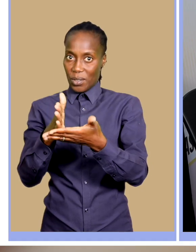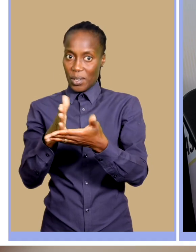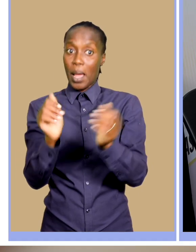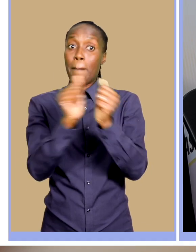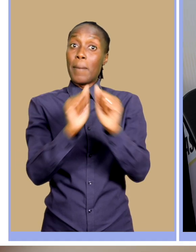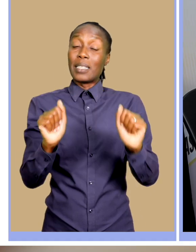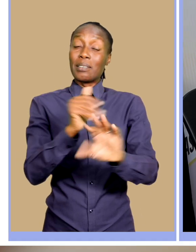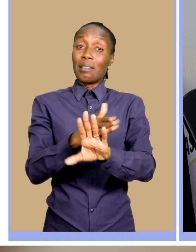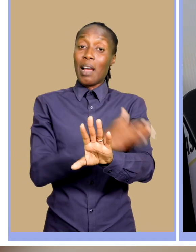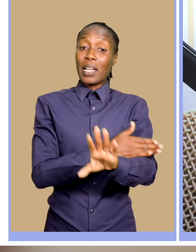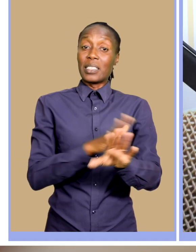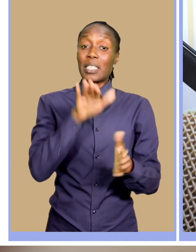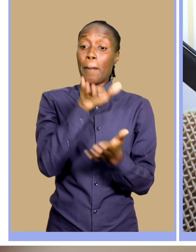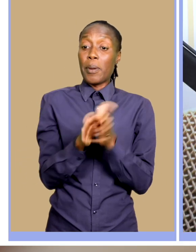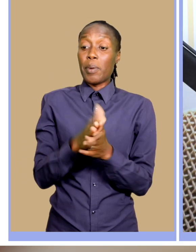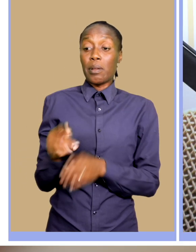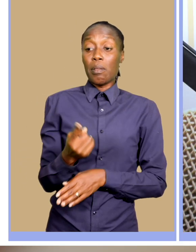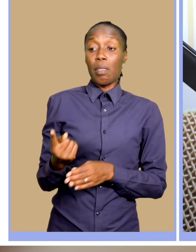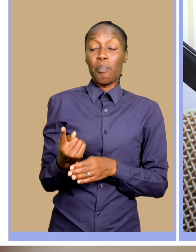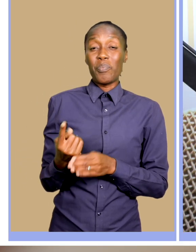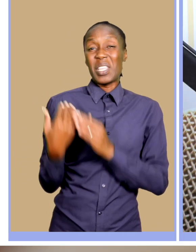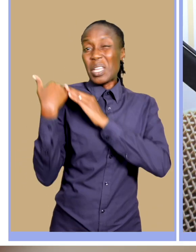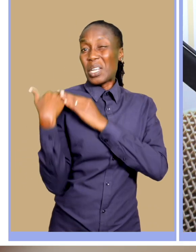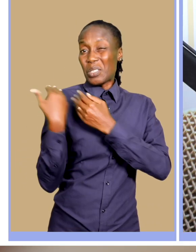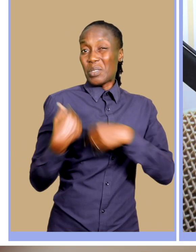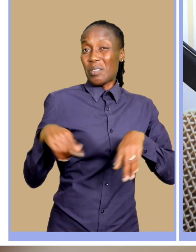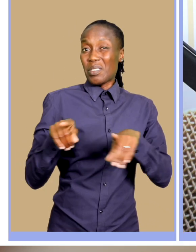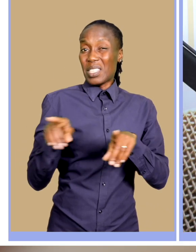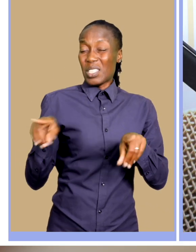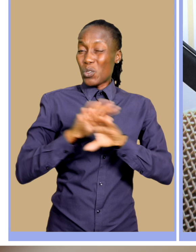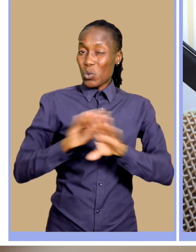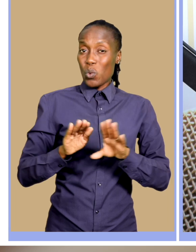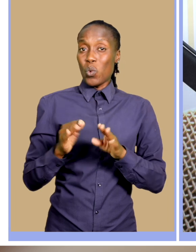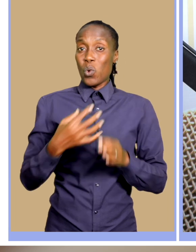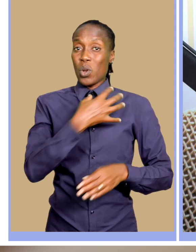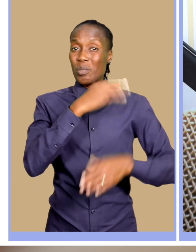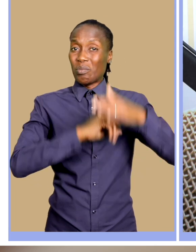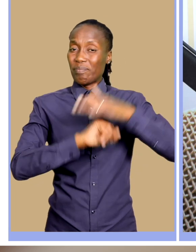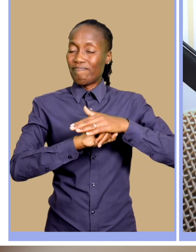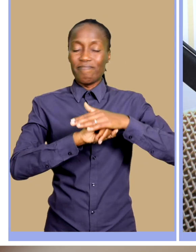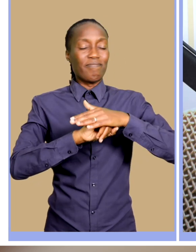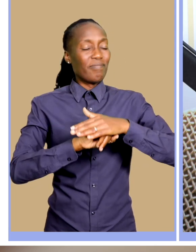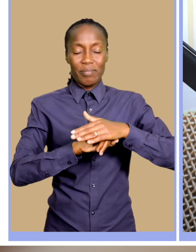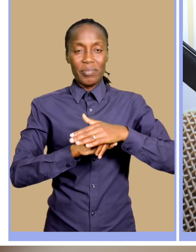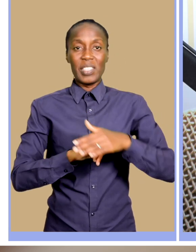ação social. Deve ser de todos os grupos que vão para um cenário de resposta a emergências, que